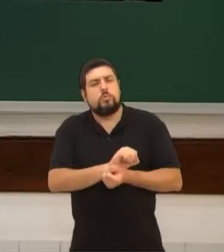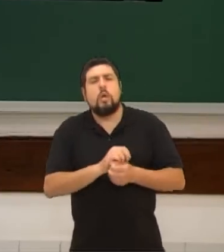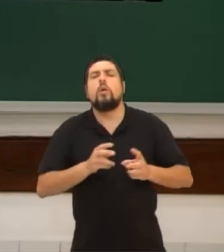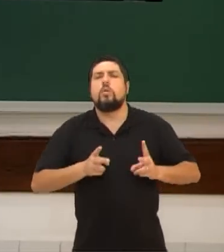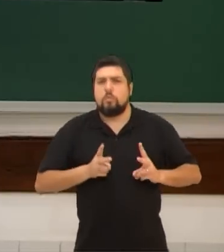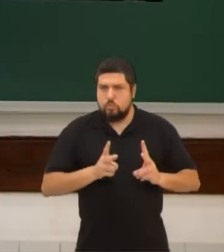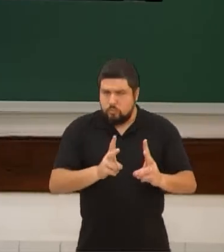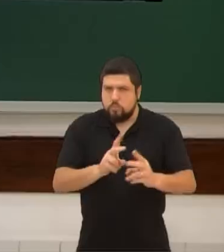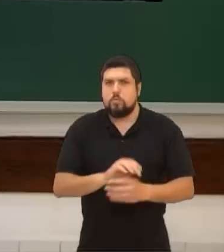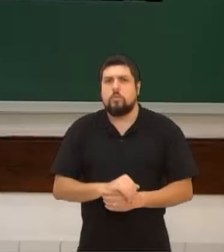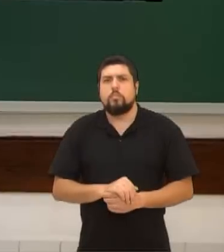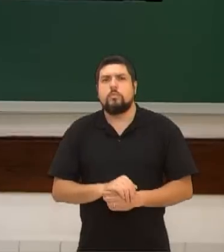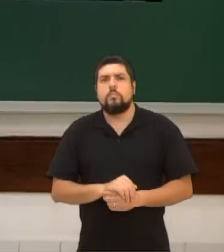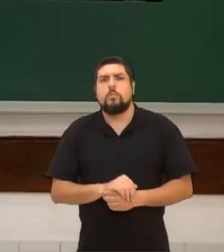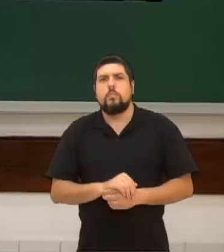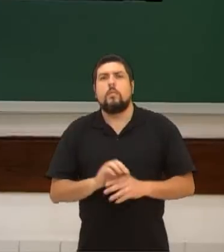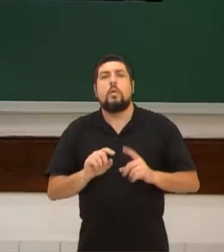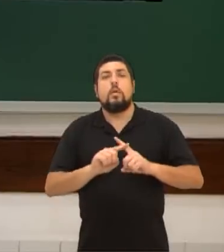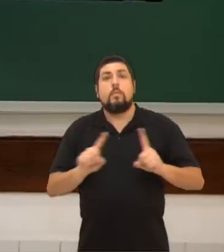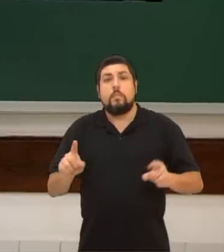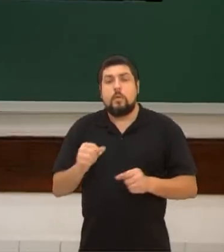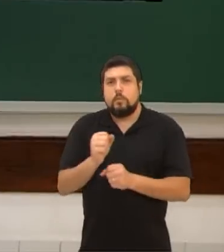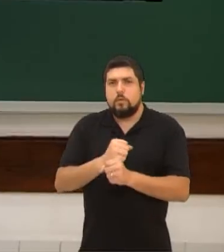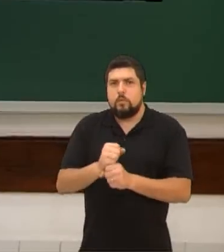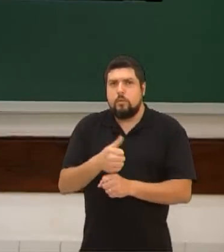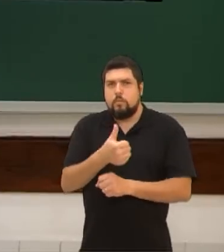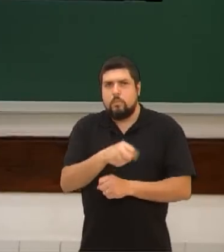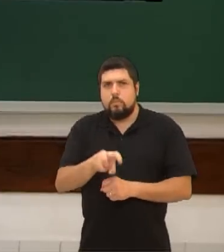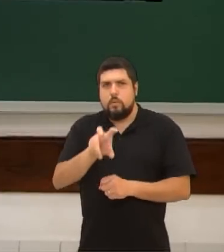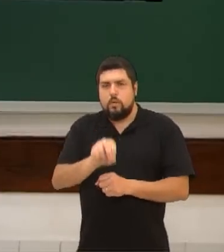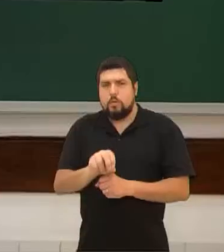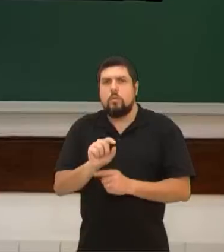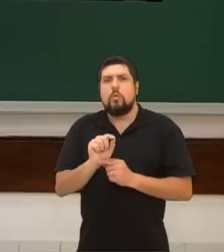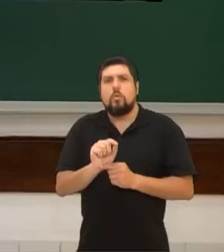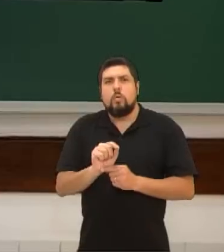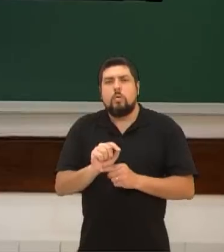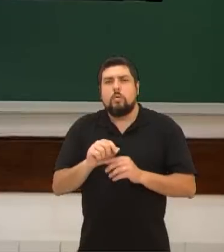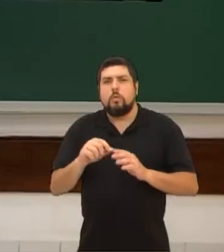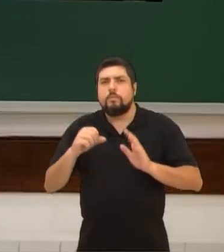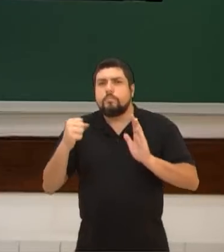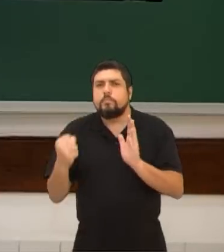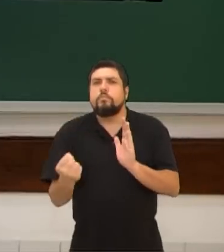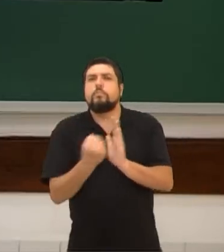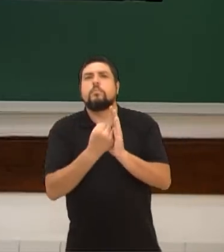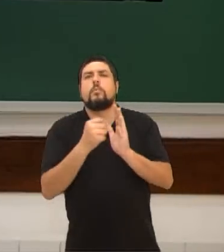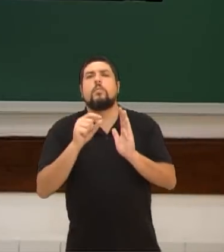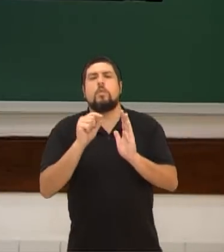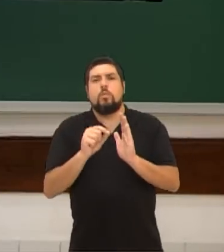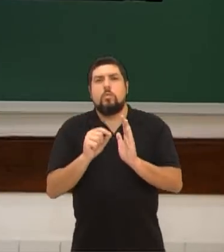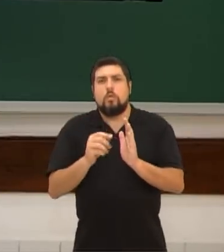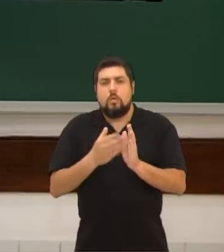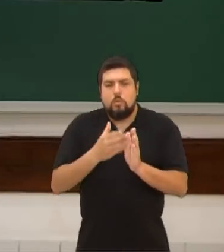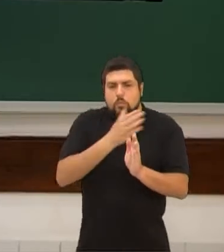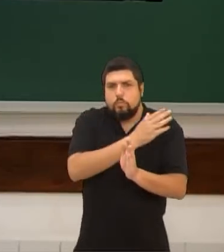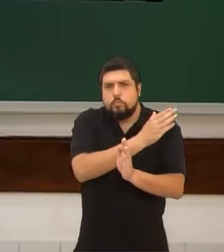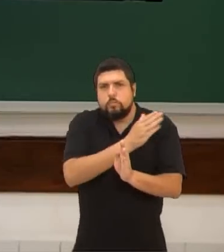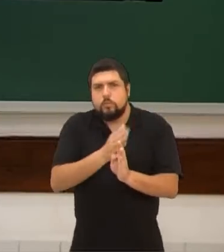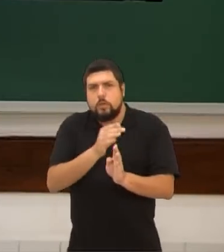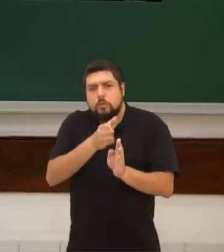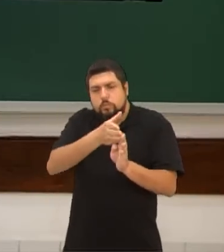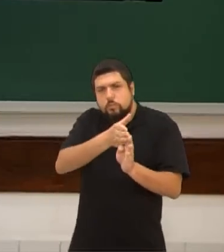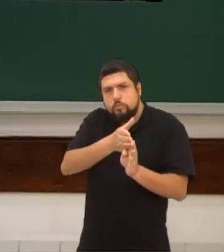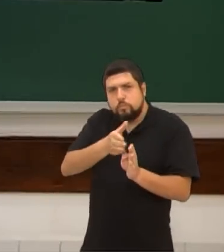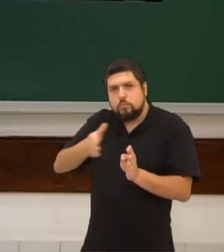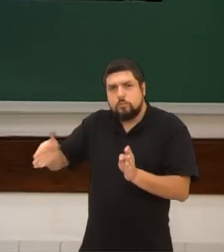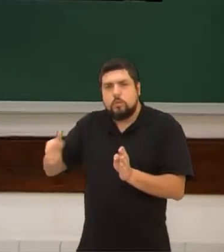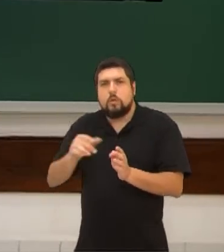lavouras cafeeiras. Porém, 1850 marca uma transição, o início da transição de uma